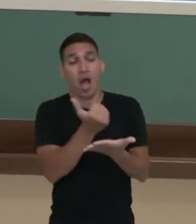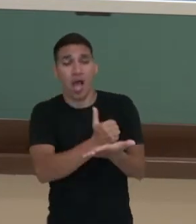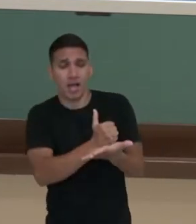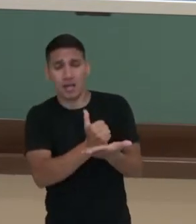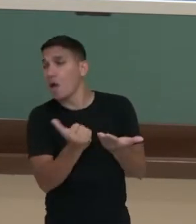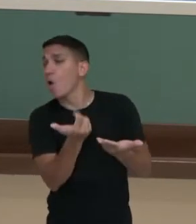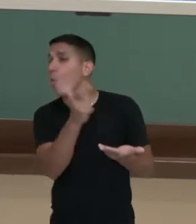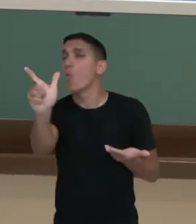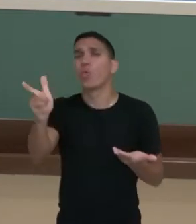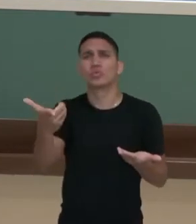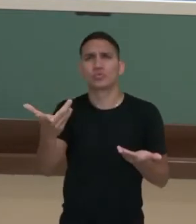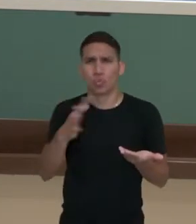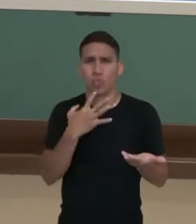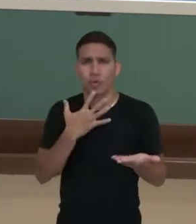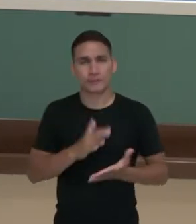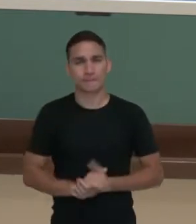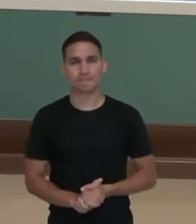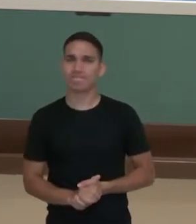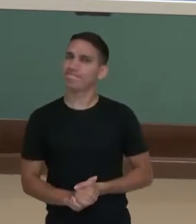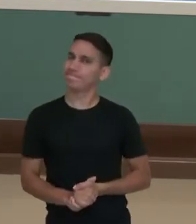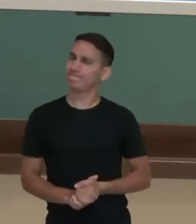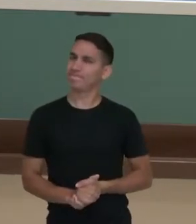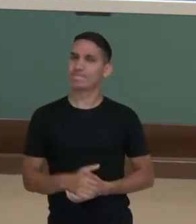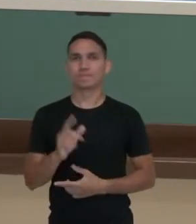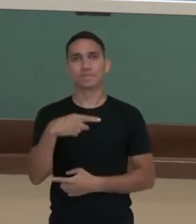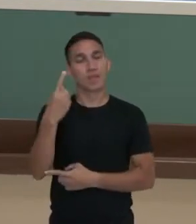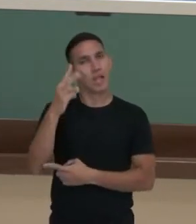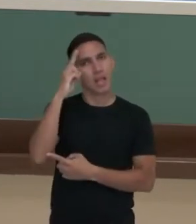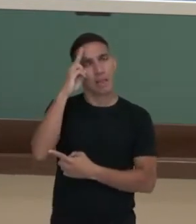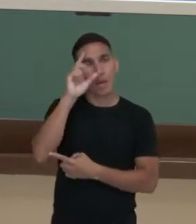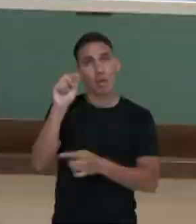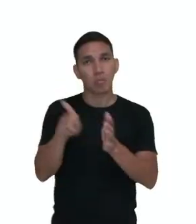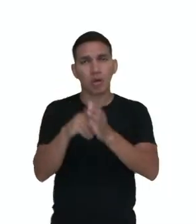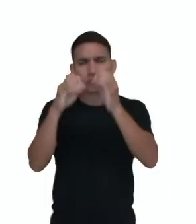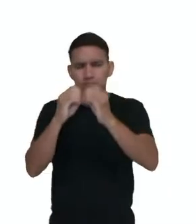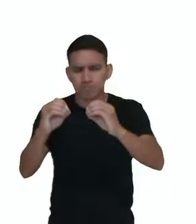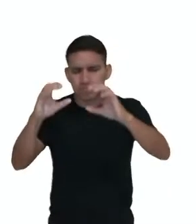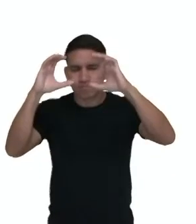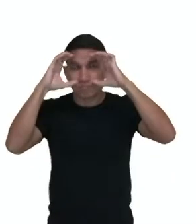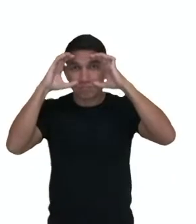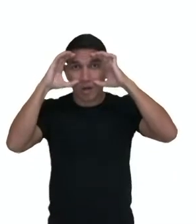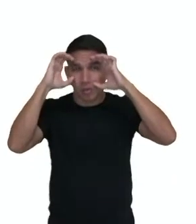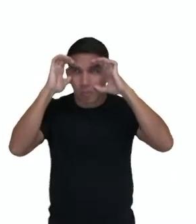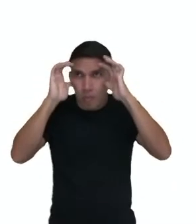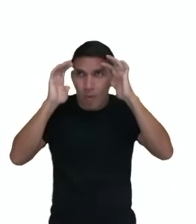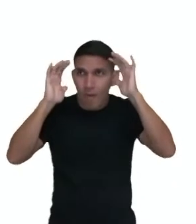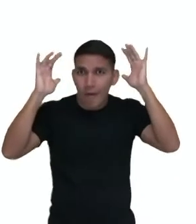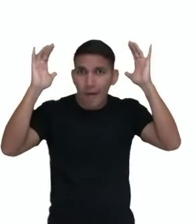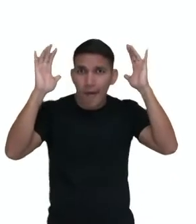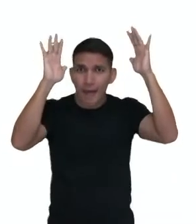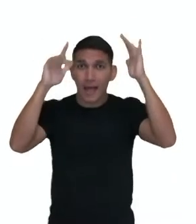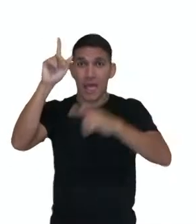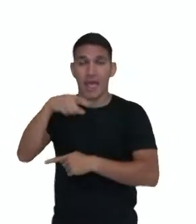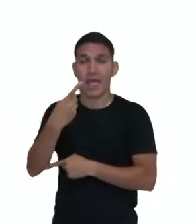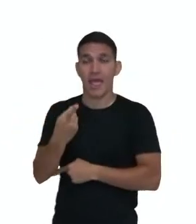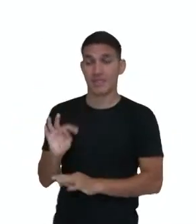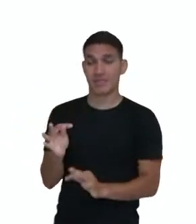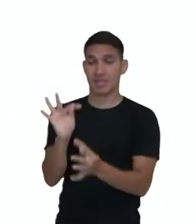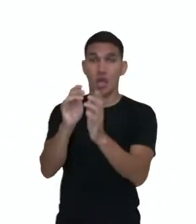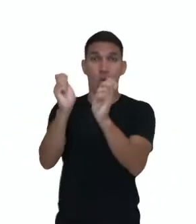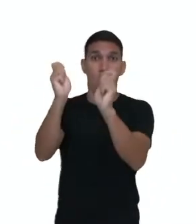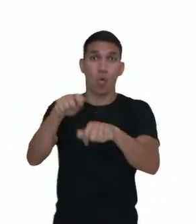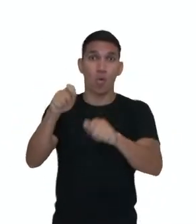jogos eletrônicos? Vamos lembrar então o que é a realidade virtual? A realidade virtual é uma tecnologia capaz